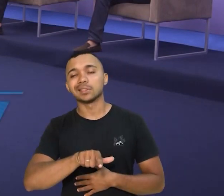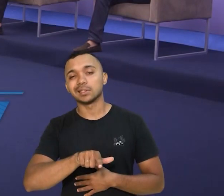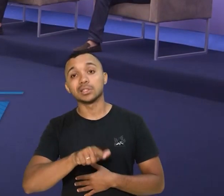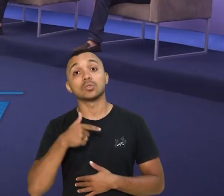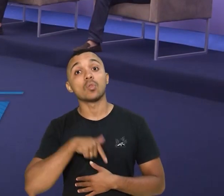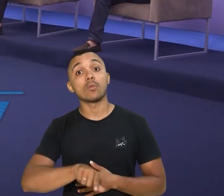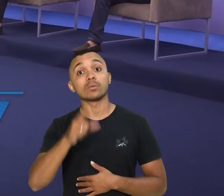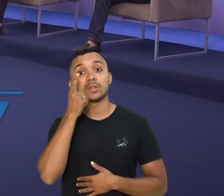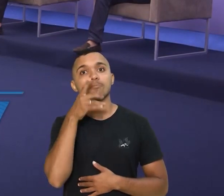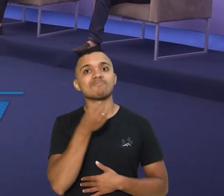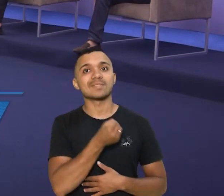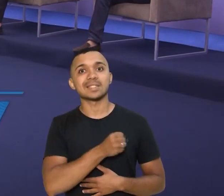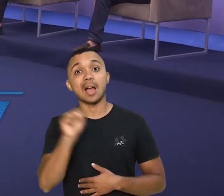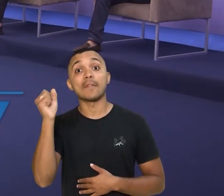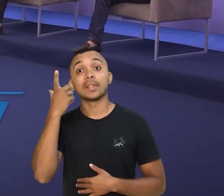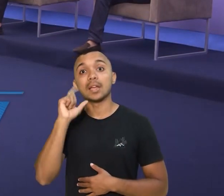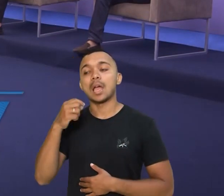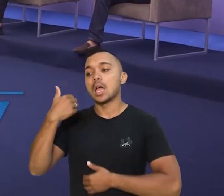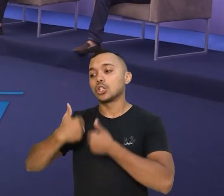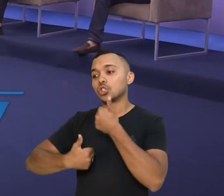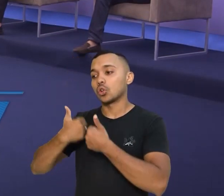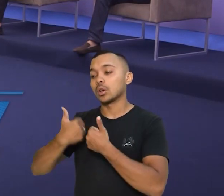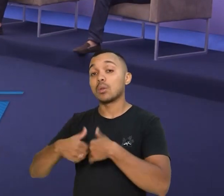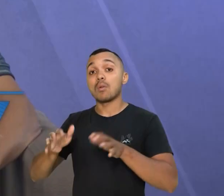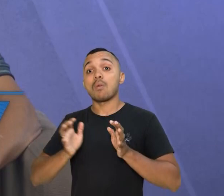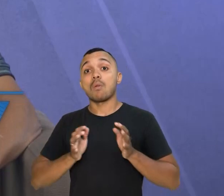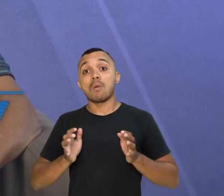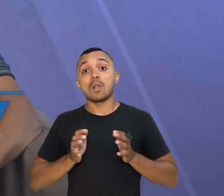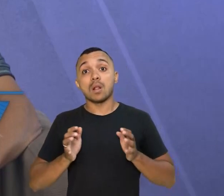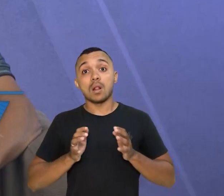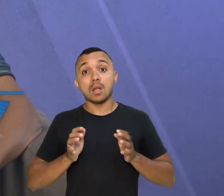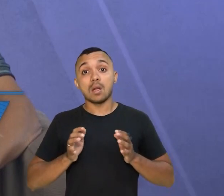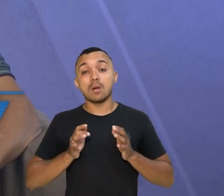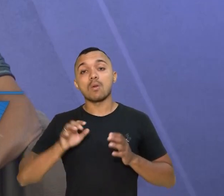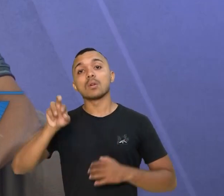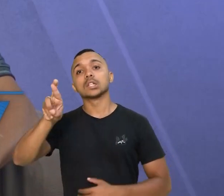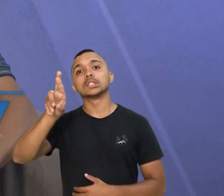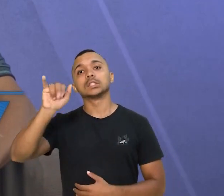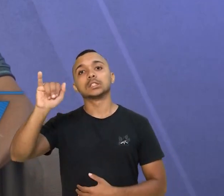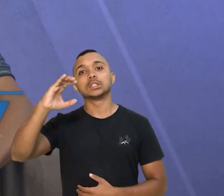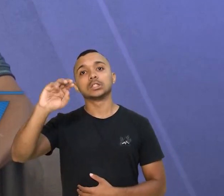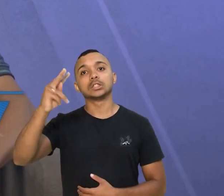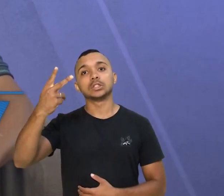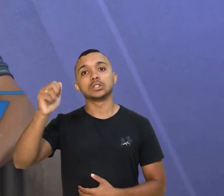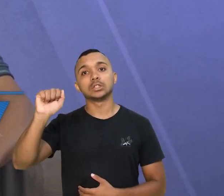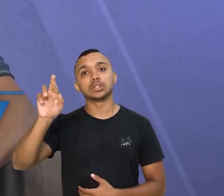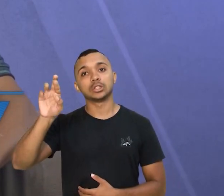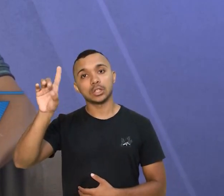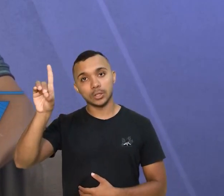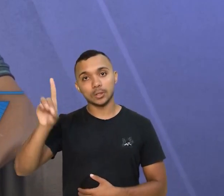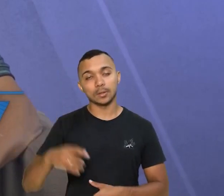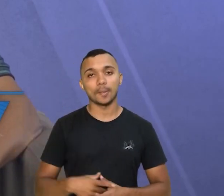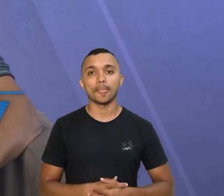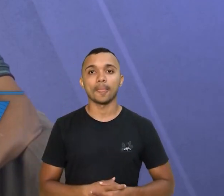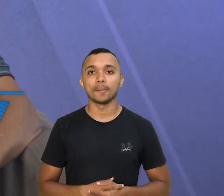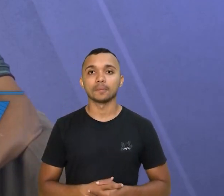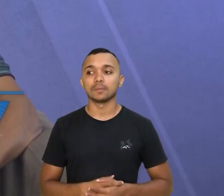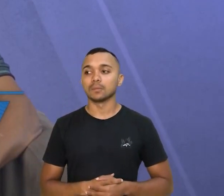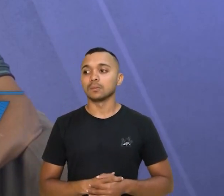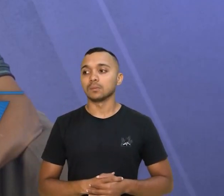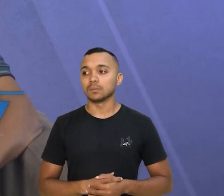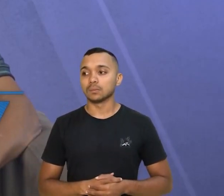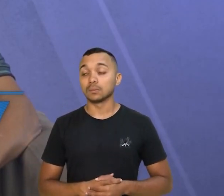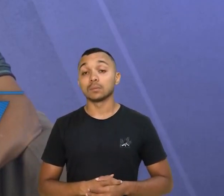o Richard, né? Para você ver a dinâmica do futebol. Lembrar aqui de Sérgio Pinheiro, nosso saudoso Sérgio Pinheiro, que dizia sempre,